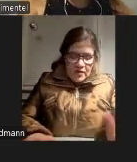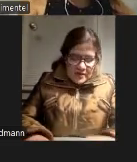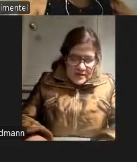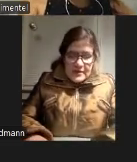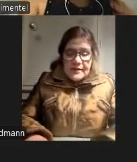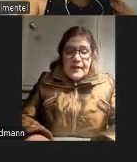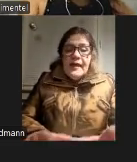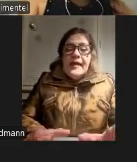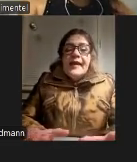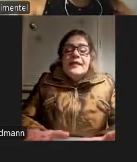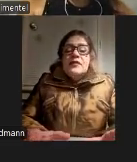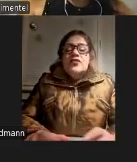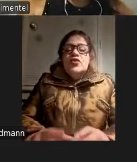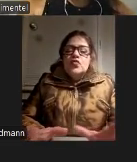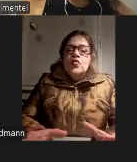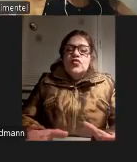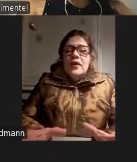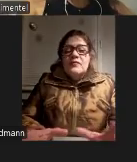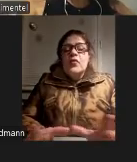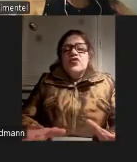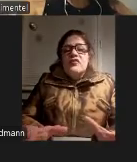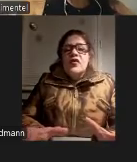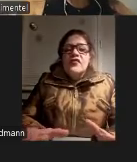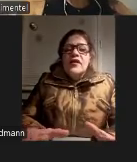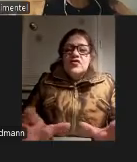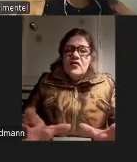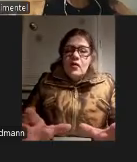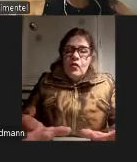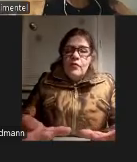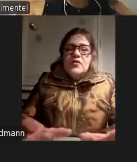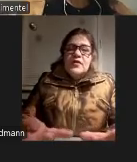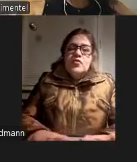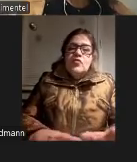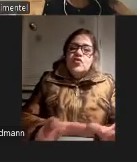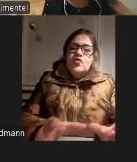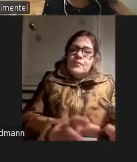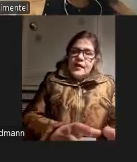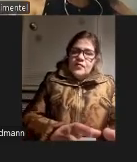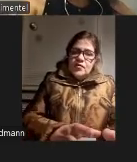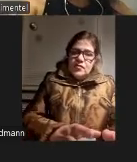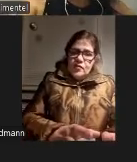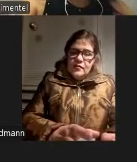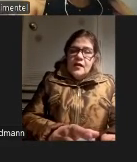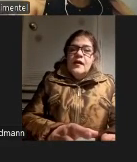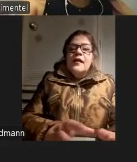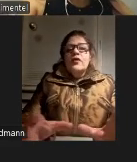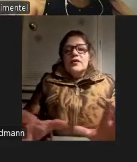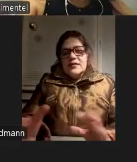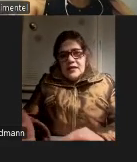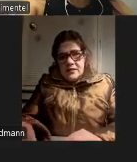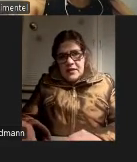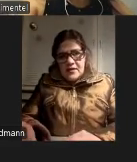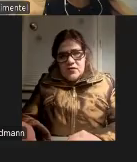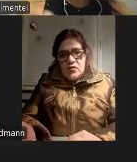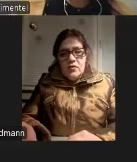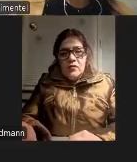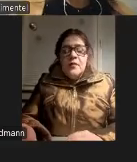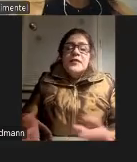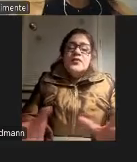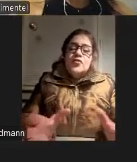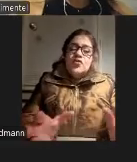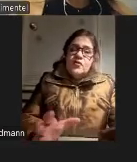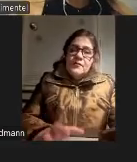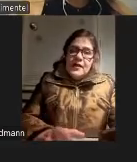da substância cinzenta, é que nos estudos, muitos já foram feitos de volumes de pessoas com apneia do sono, outras sem apneia do